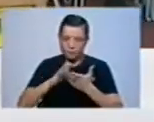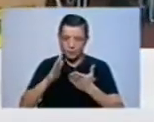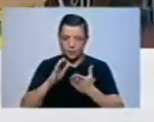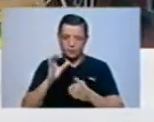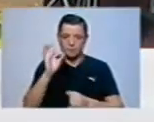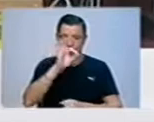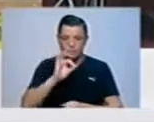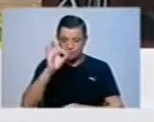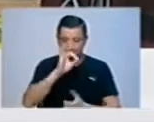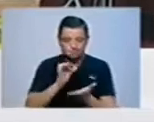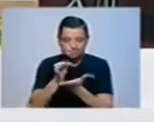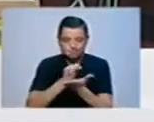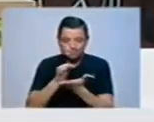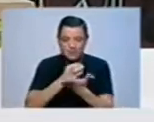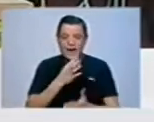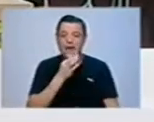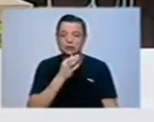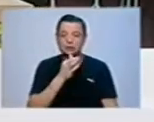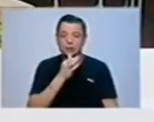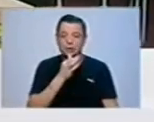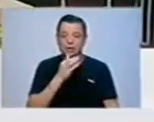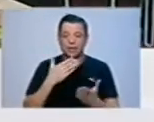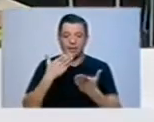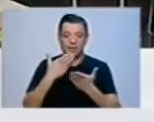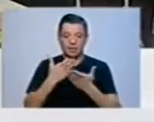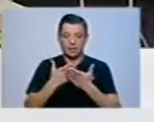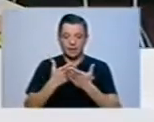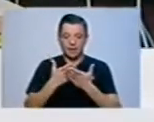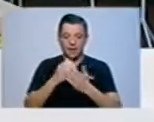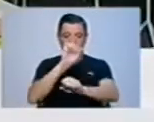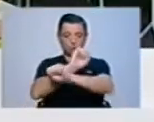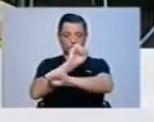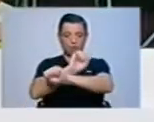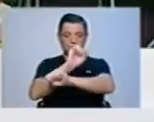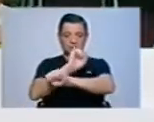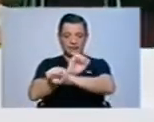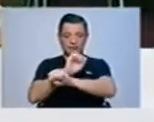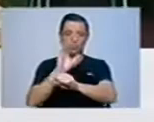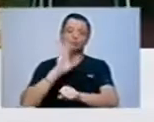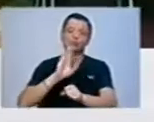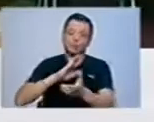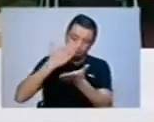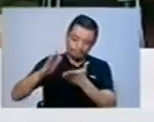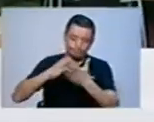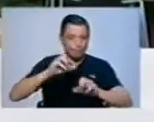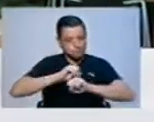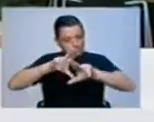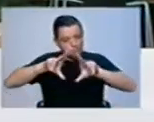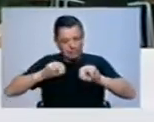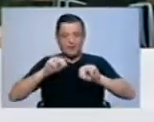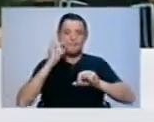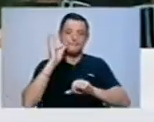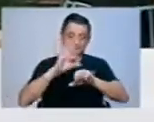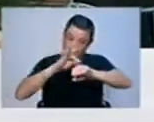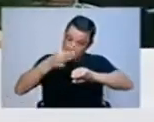do açúcar, ele age nos poros, liberta as toxinas que estão ali na superfície. Portanto, a pele fica já limpinha. Não precisa deixar